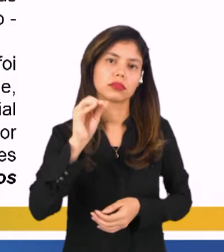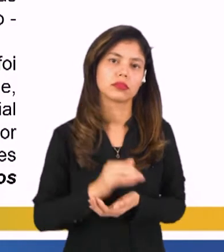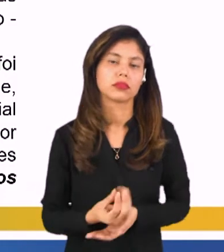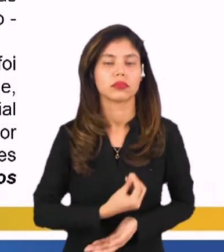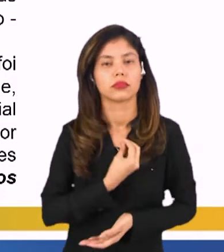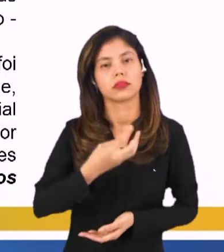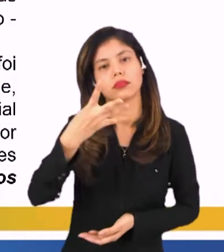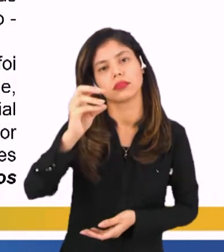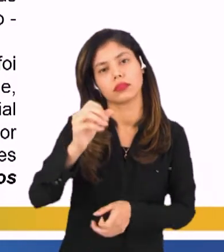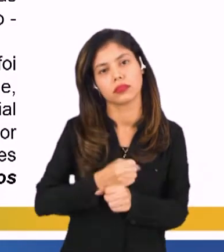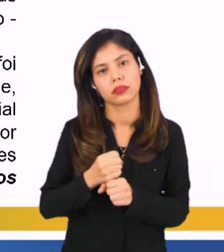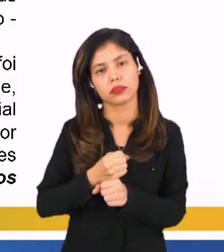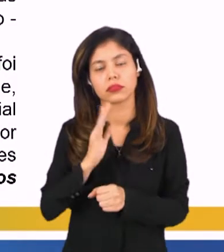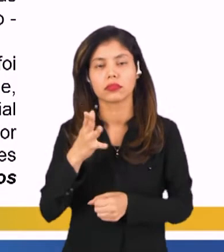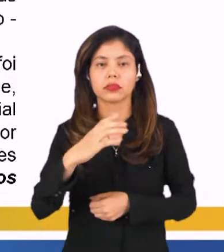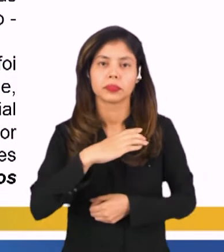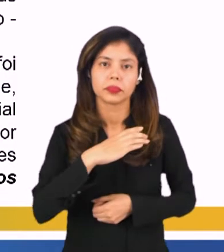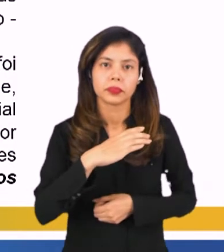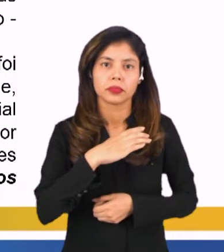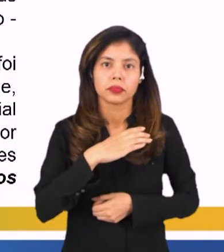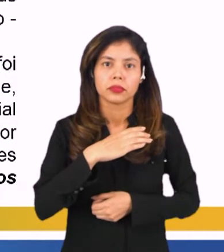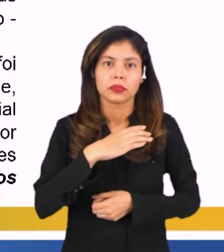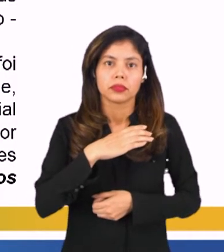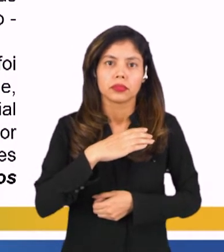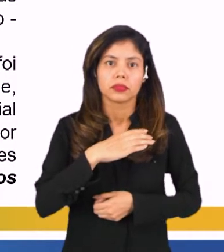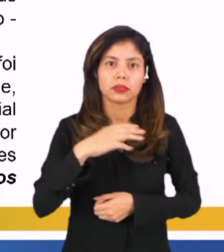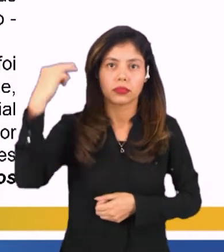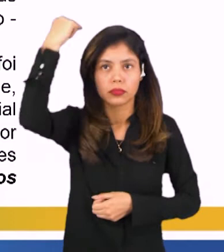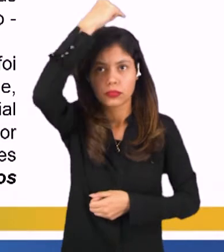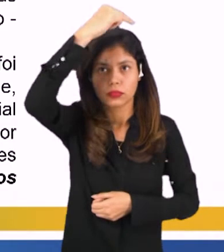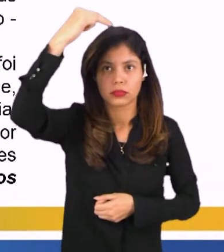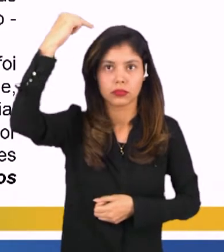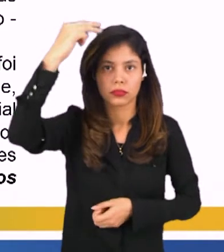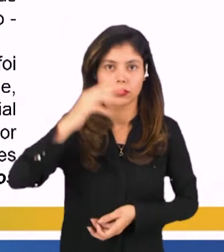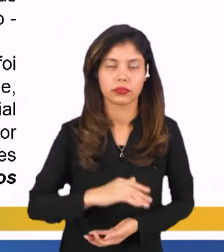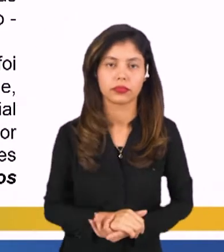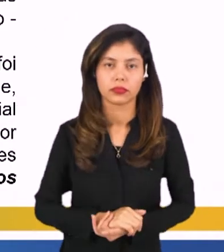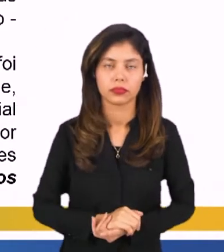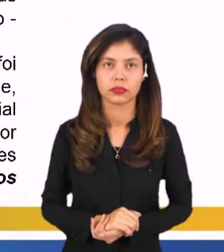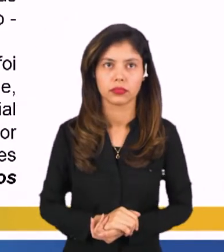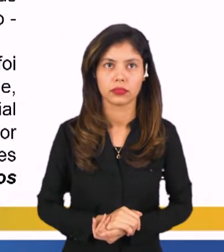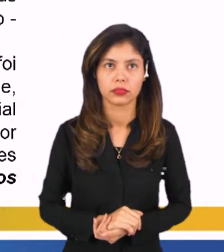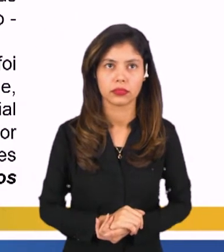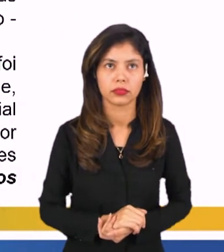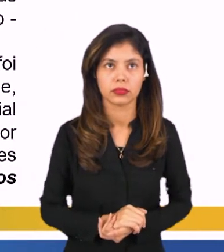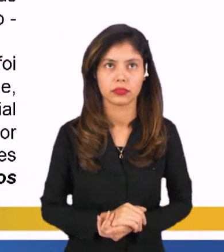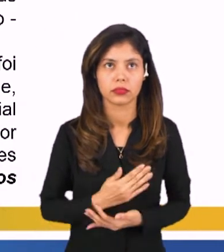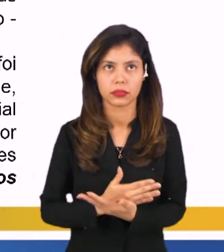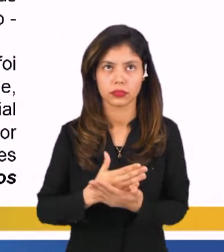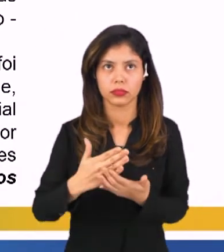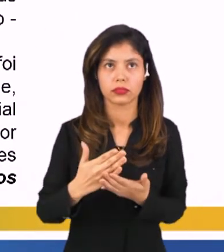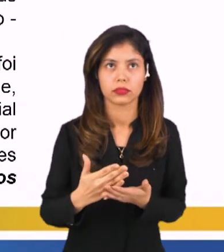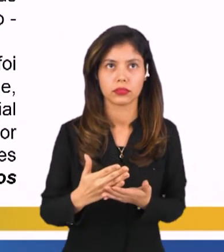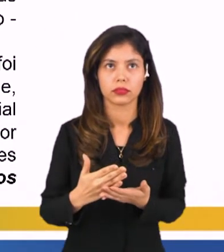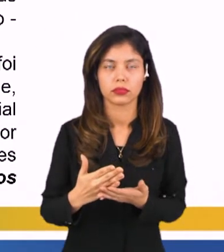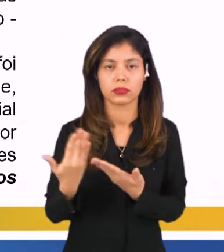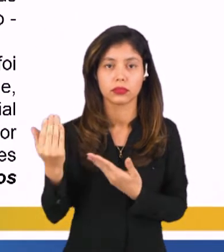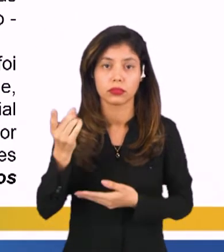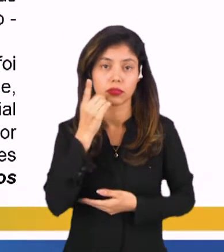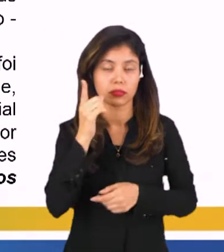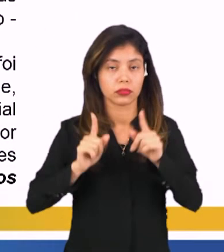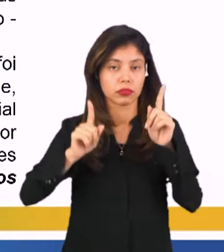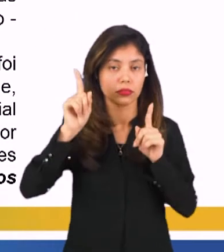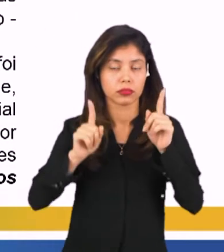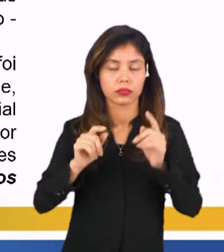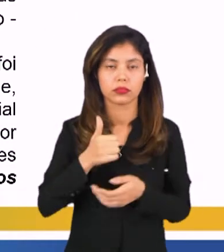há 40 anos na cidade do México. Marques inicia a obra às vésperas do Carnaval